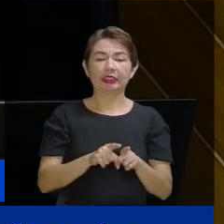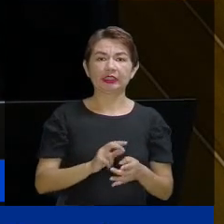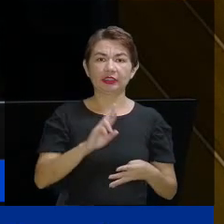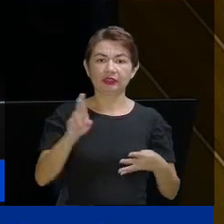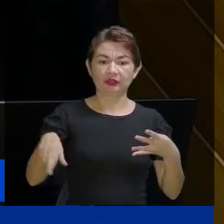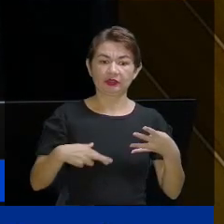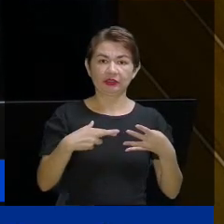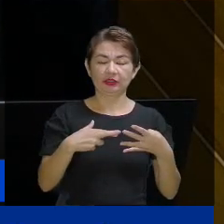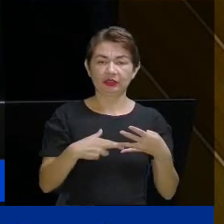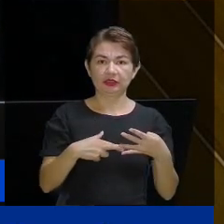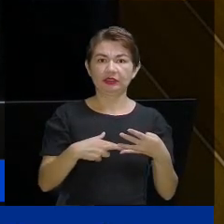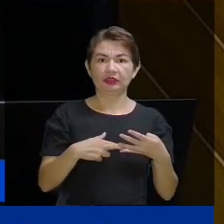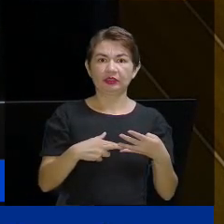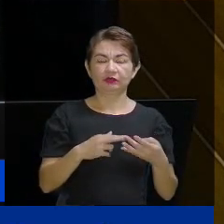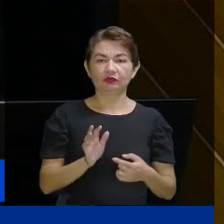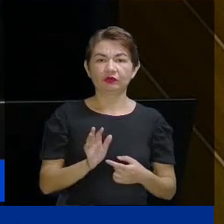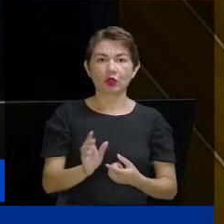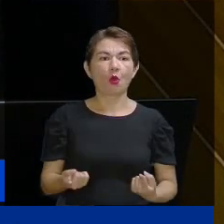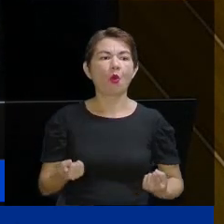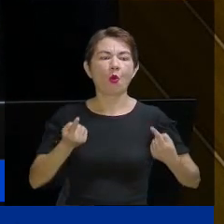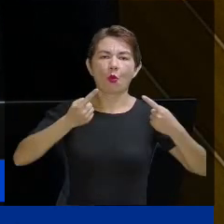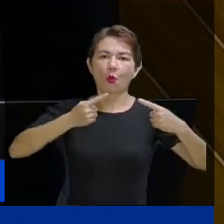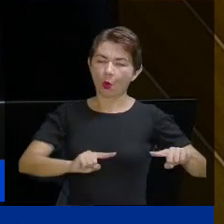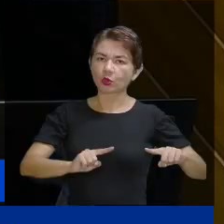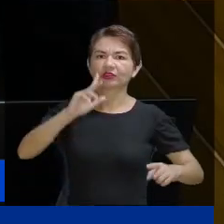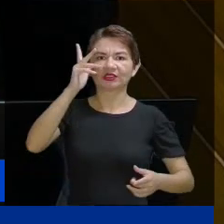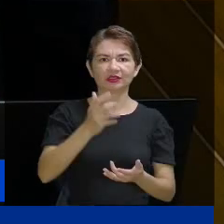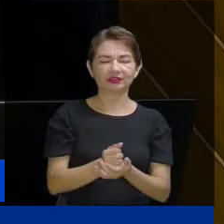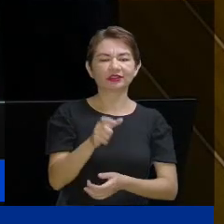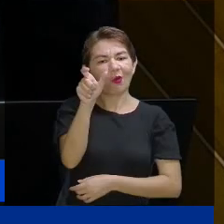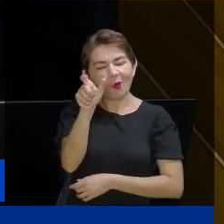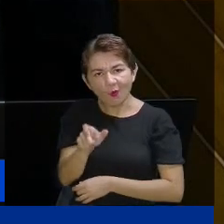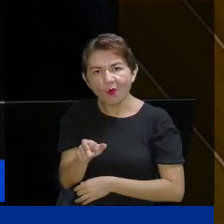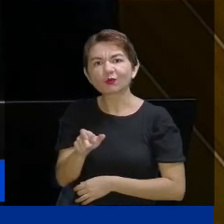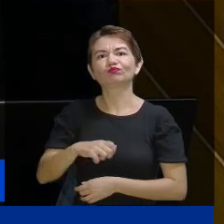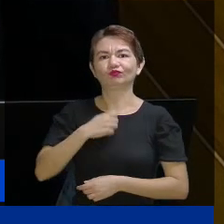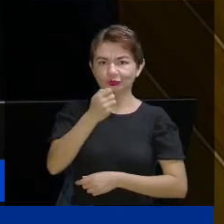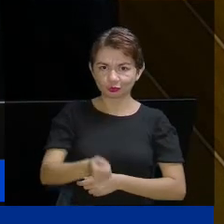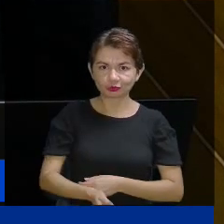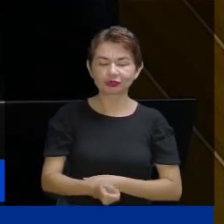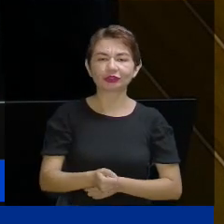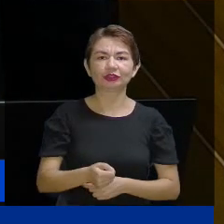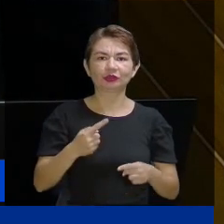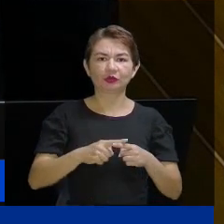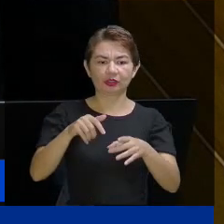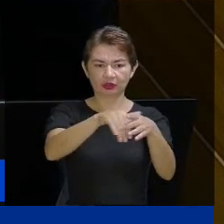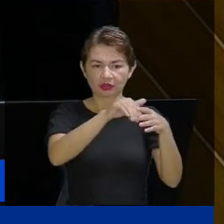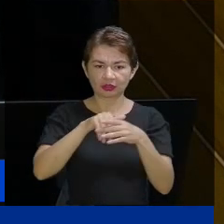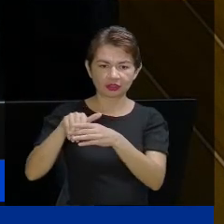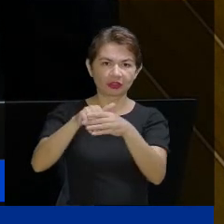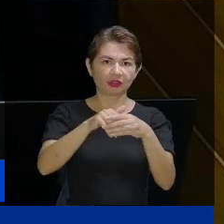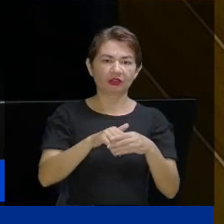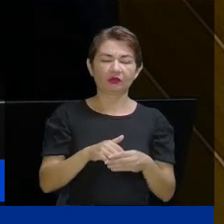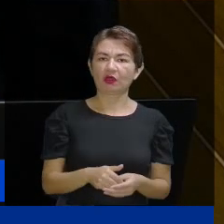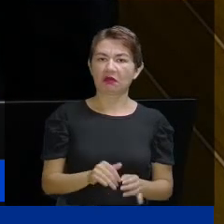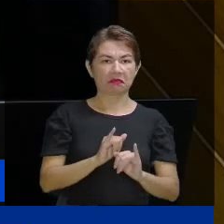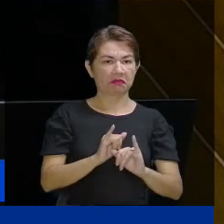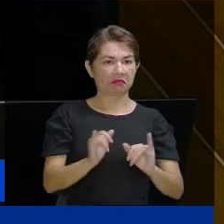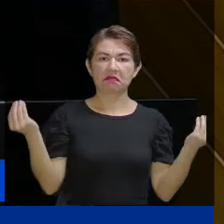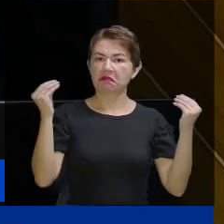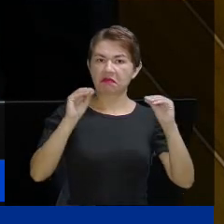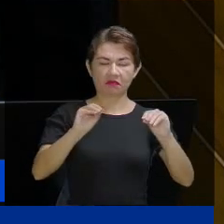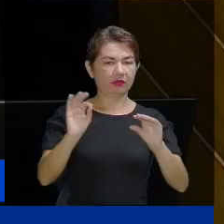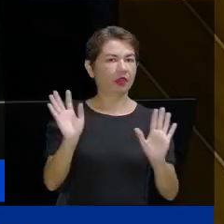agravo regimental foi interposto contra a decisão monocrática, pois a decisão colegiada não havia sido